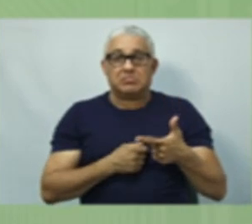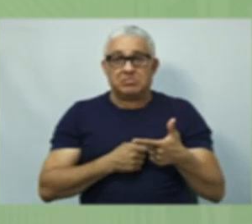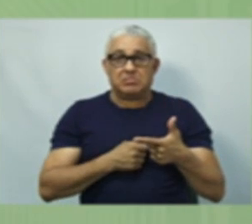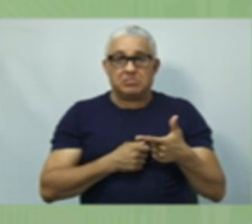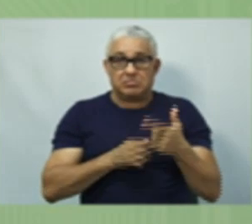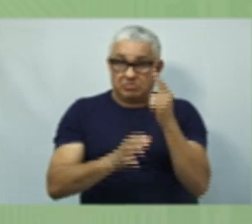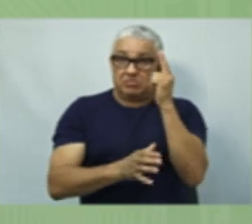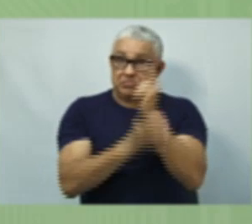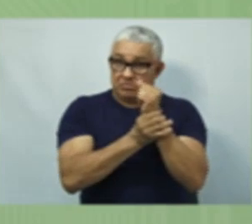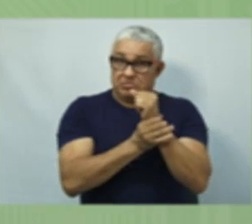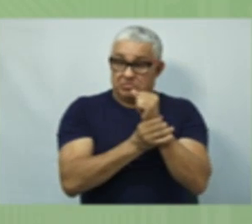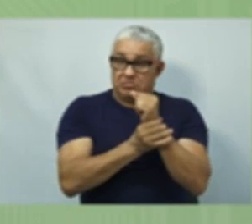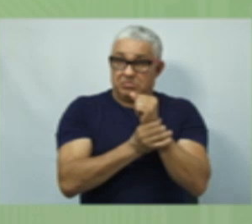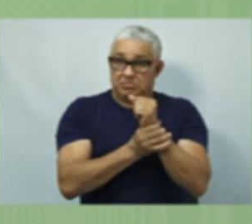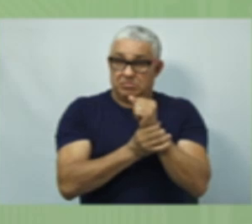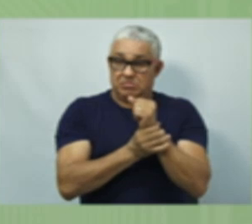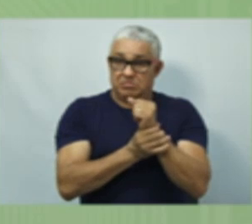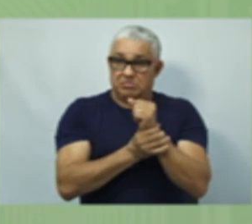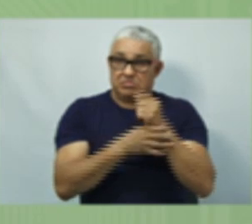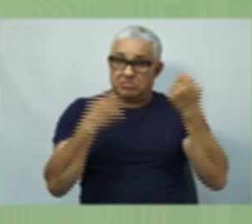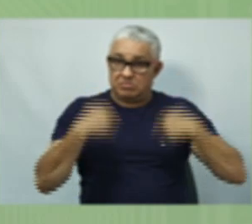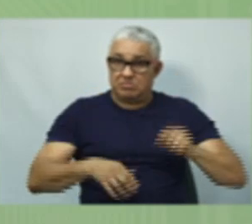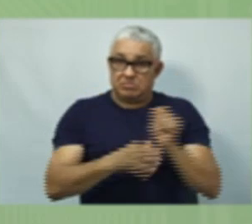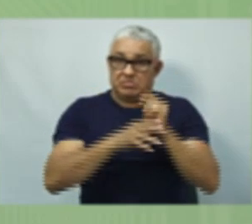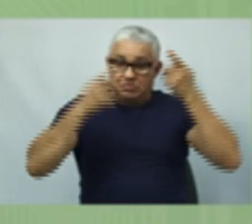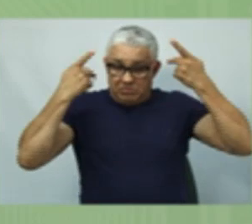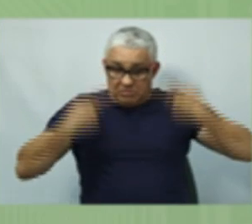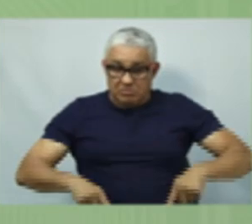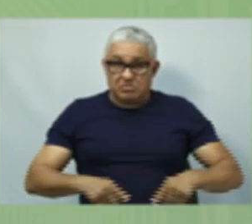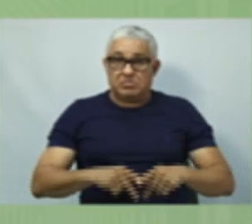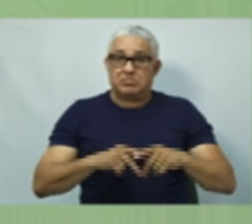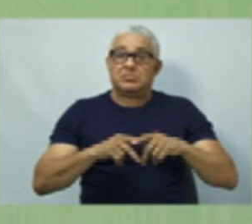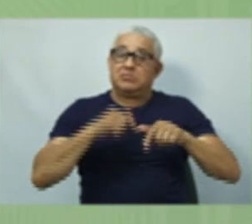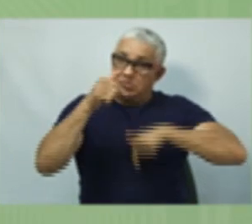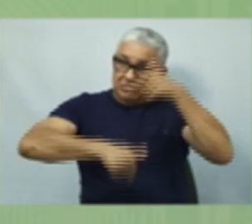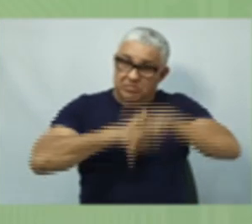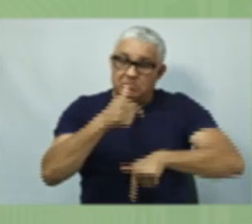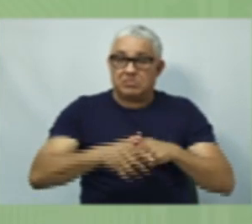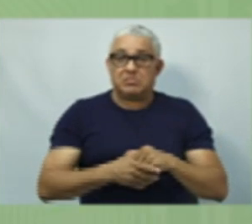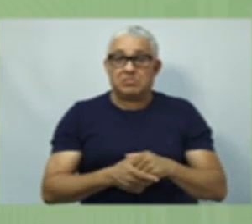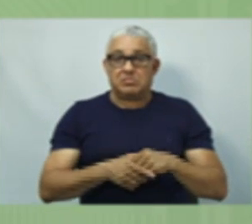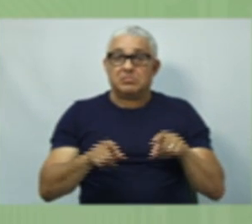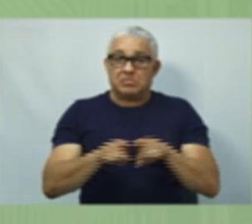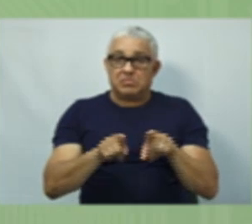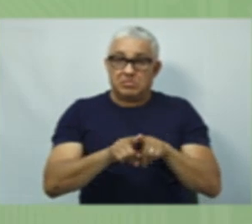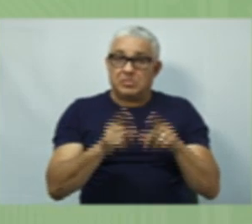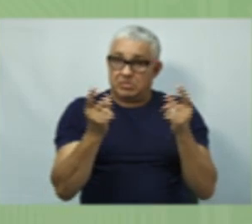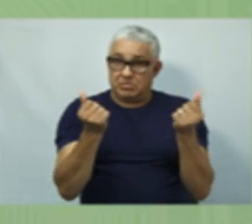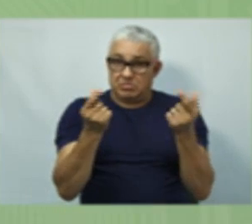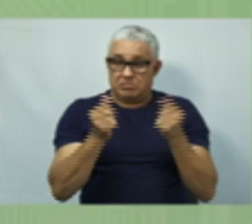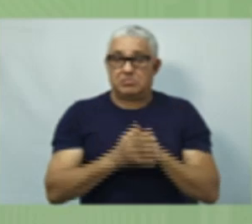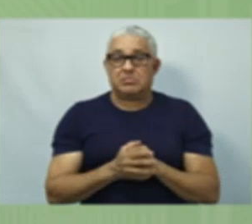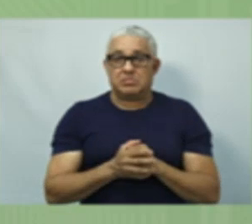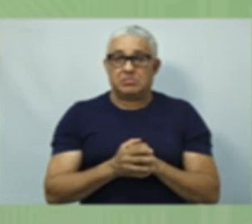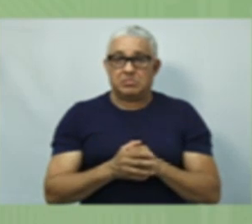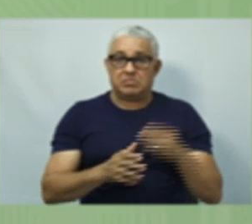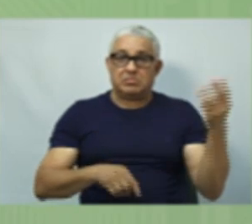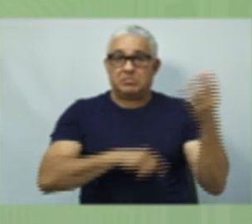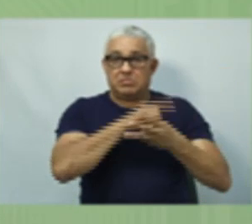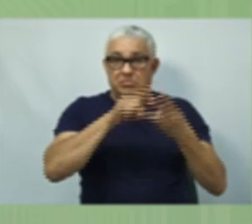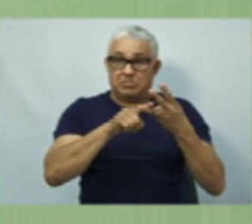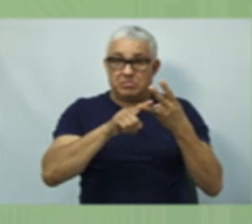de segurança, que vai desde a segurança do corpo, segurança do emprego e segurança de recursos financeiros. As